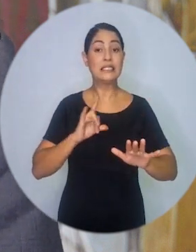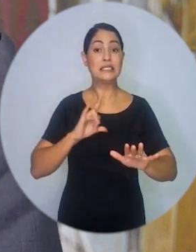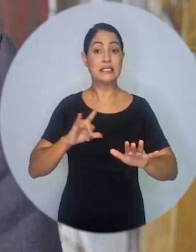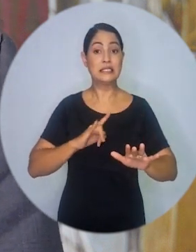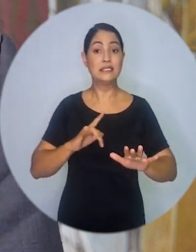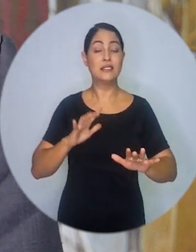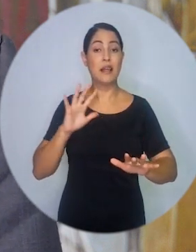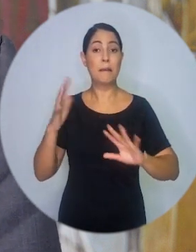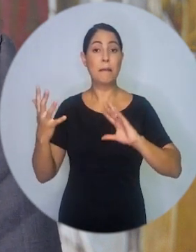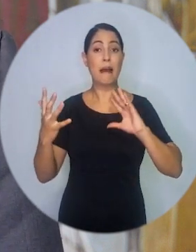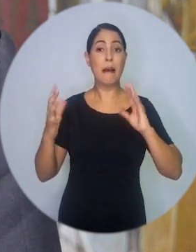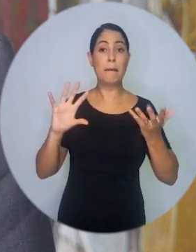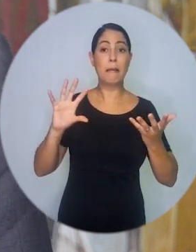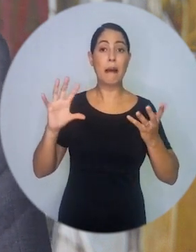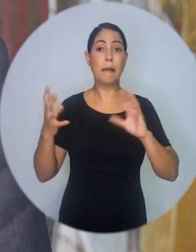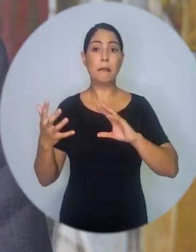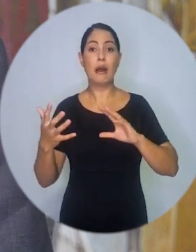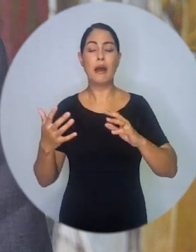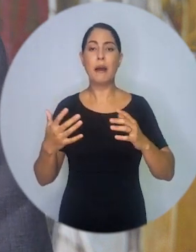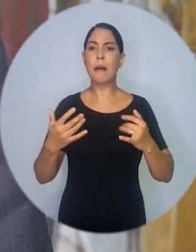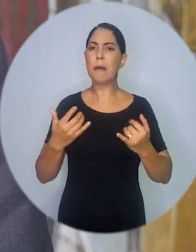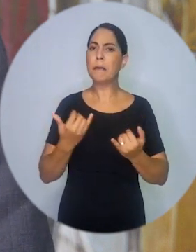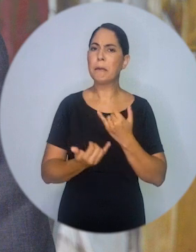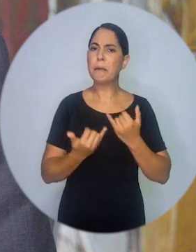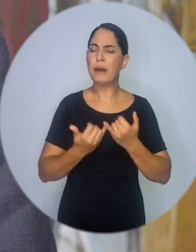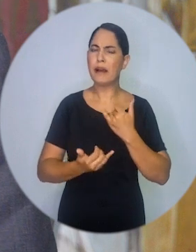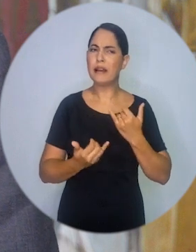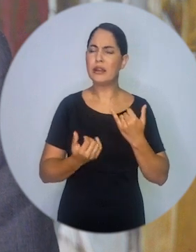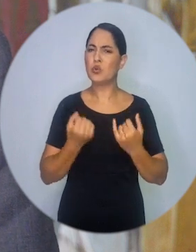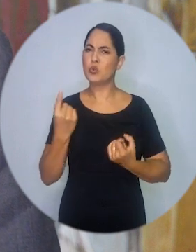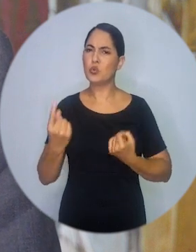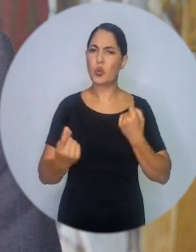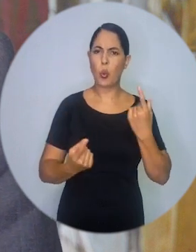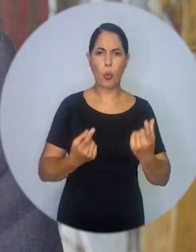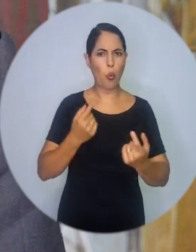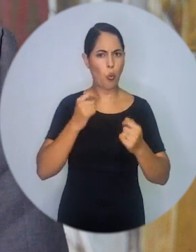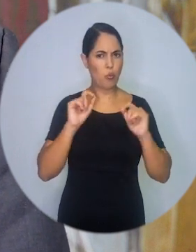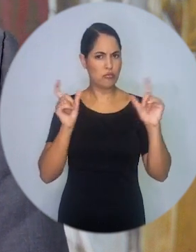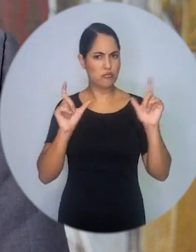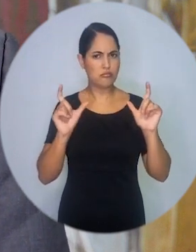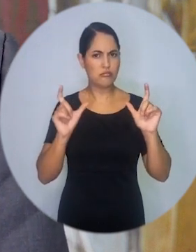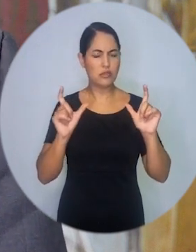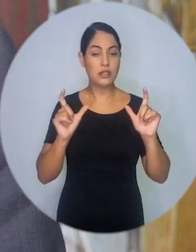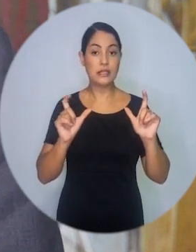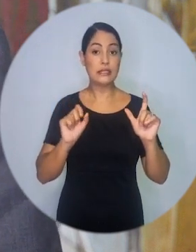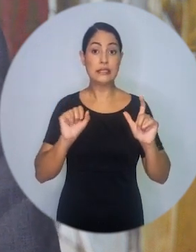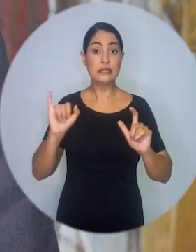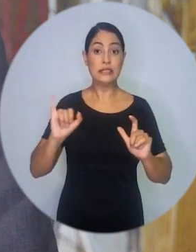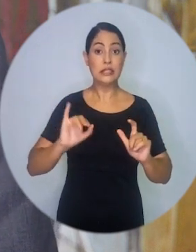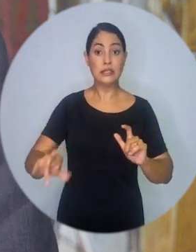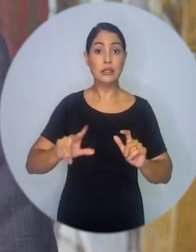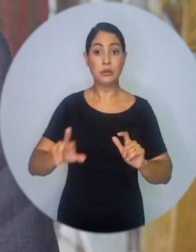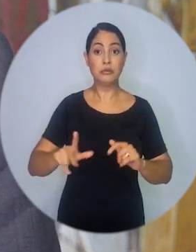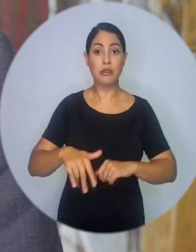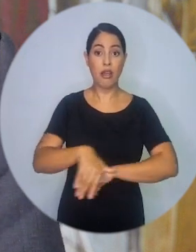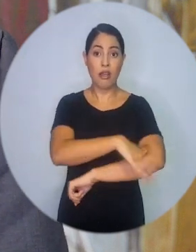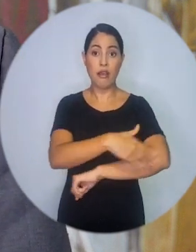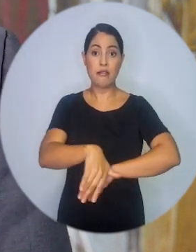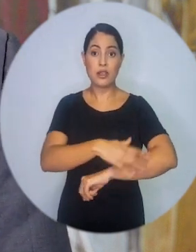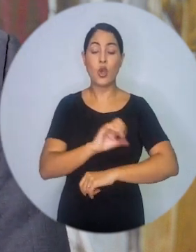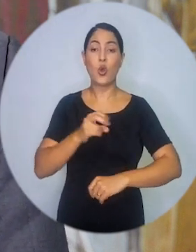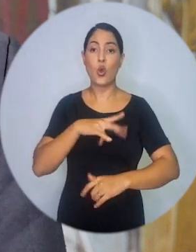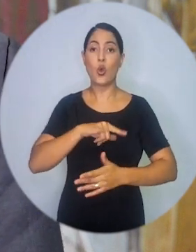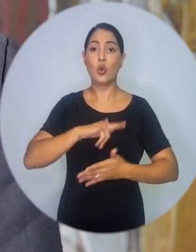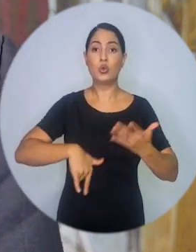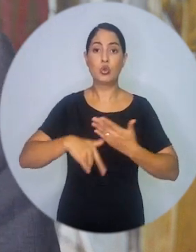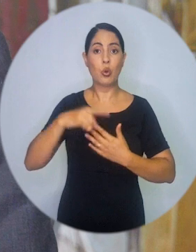notou-se que nessas demandas, algumas situações eram que mereciam maior atenção, sem comprovante de endereço,